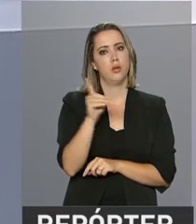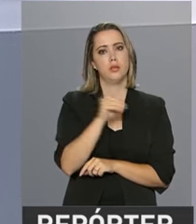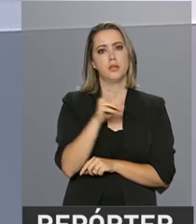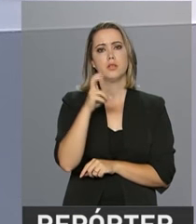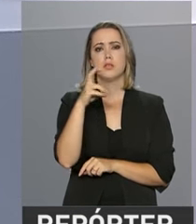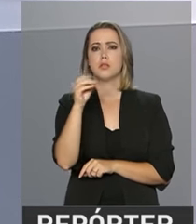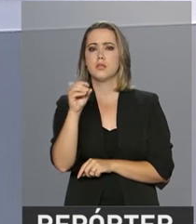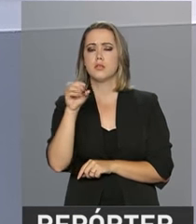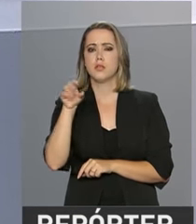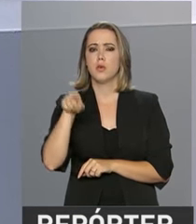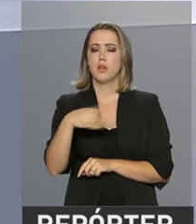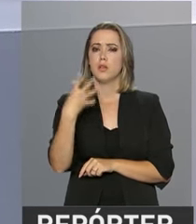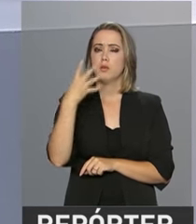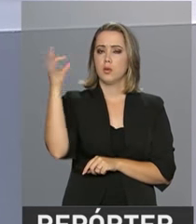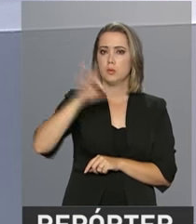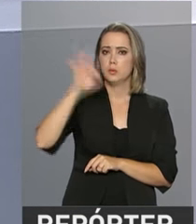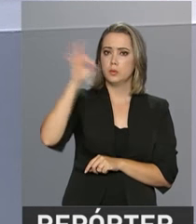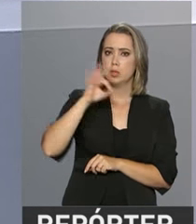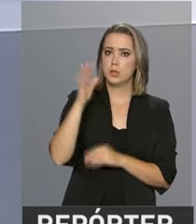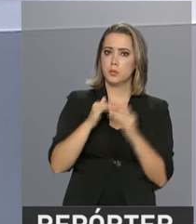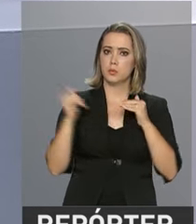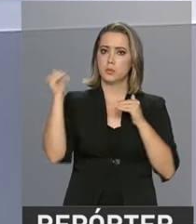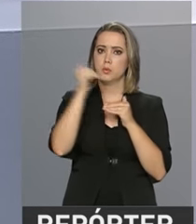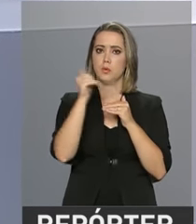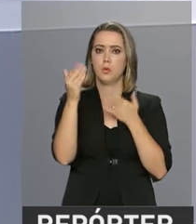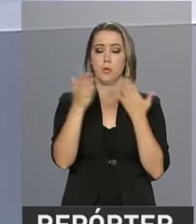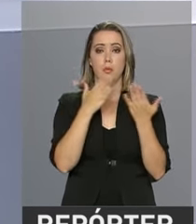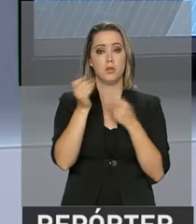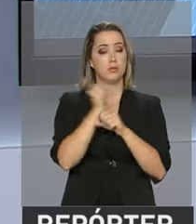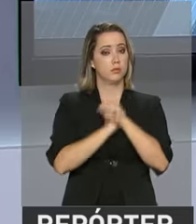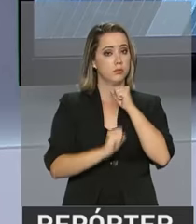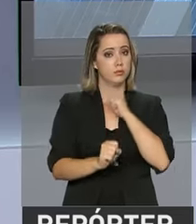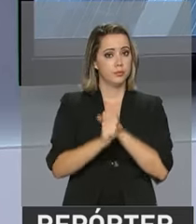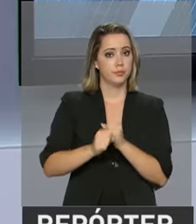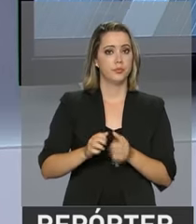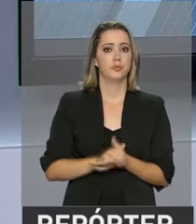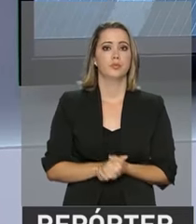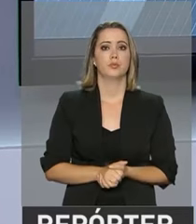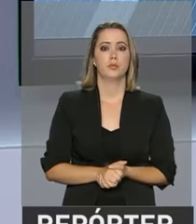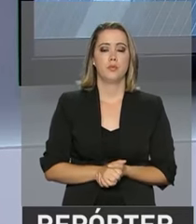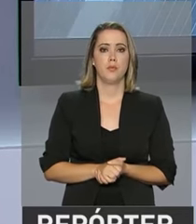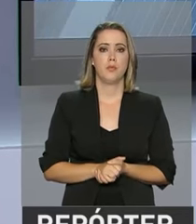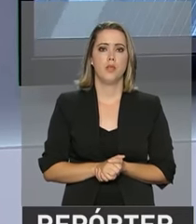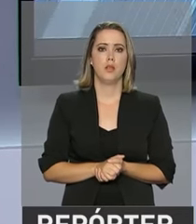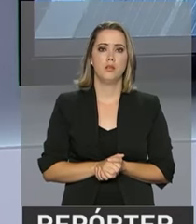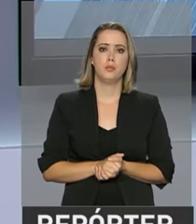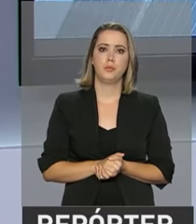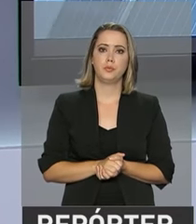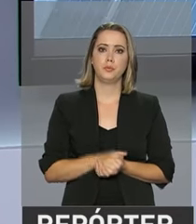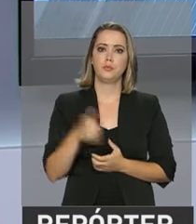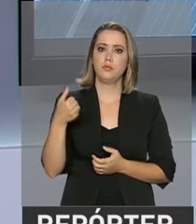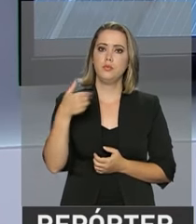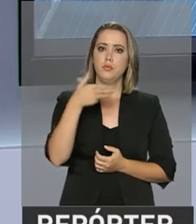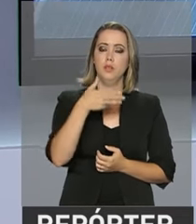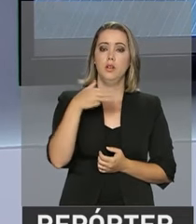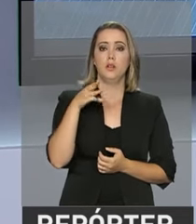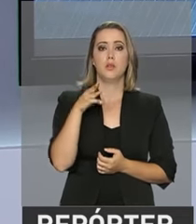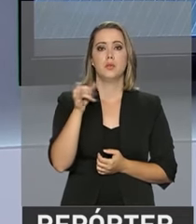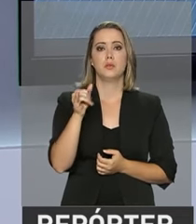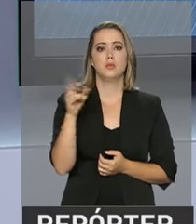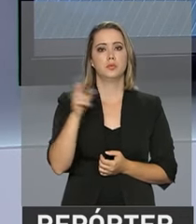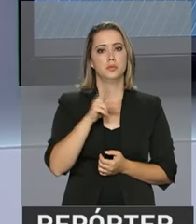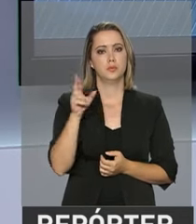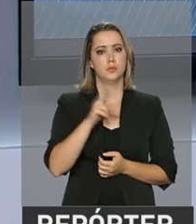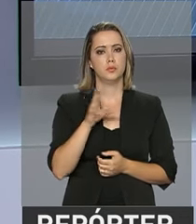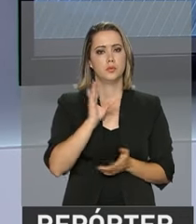de janeiro a março de 2016 cerca de 3 bilhões de reais vão ser